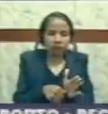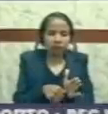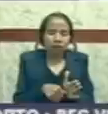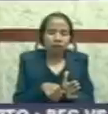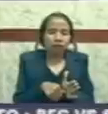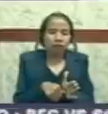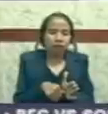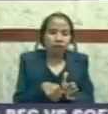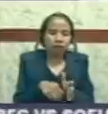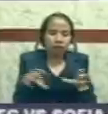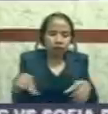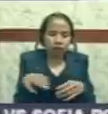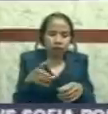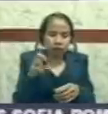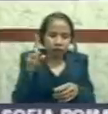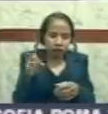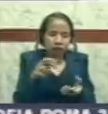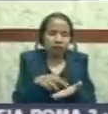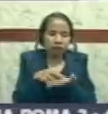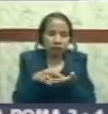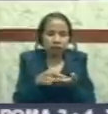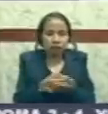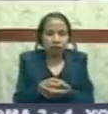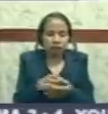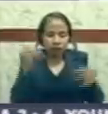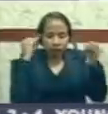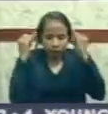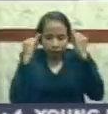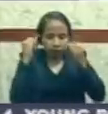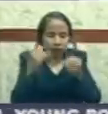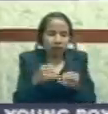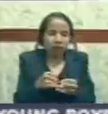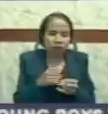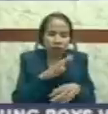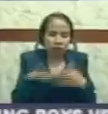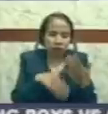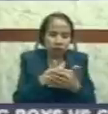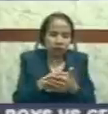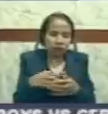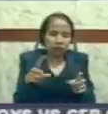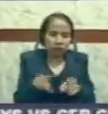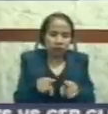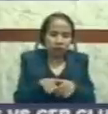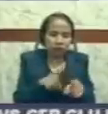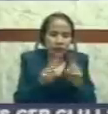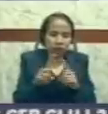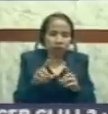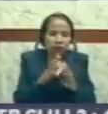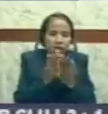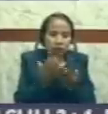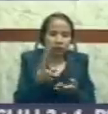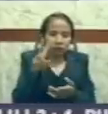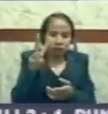globais para cada serviço no fundo autónomo. Informação adicional, Cirne, Hanesantemi tiona e a livros 2 ou